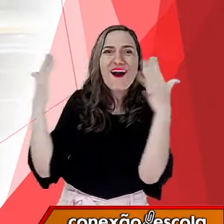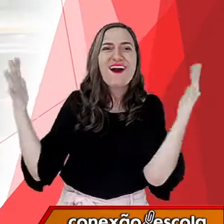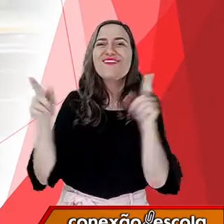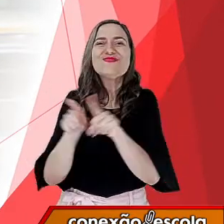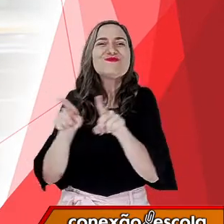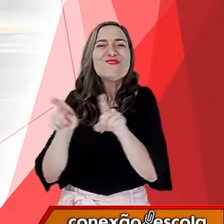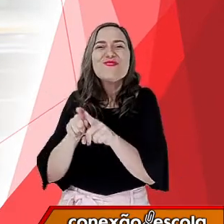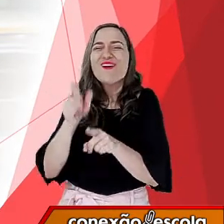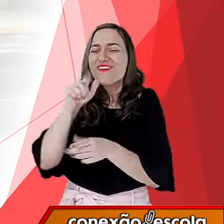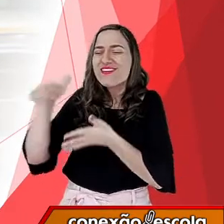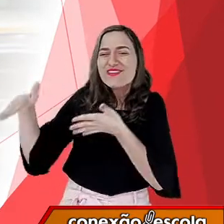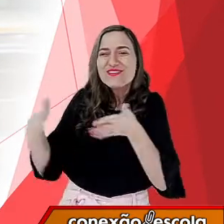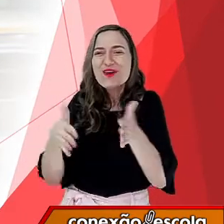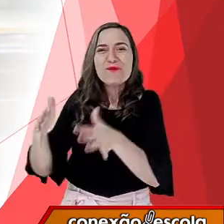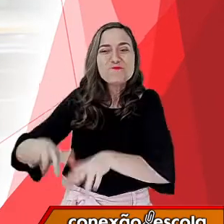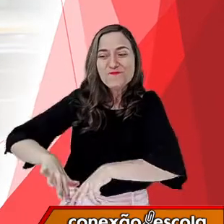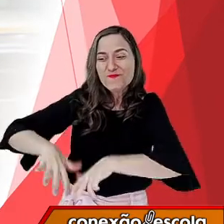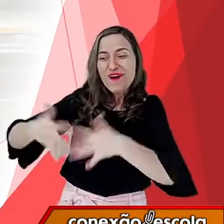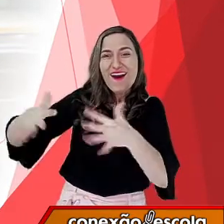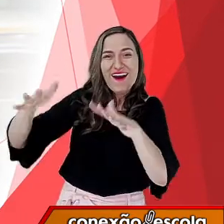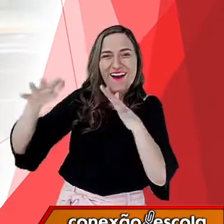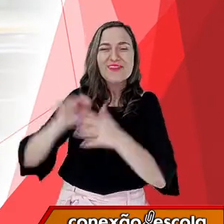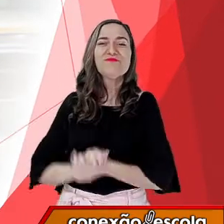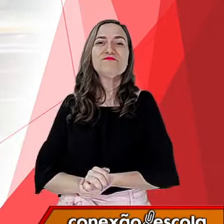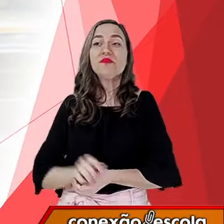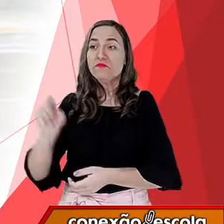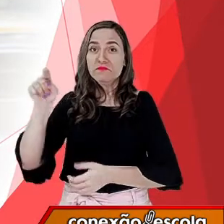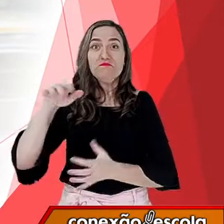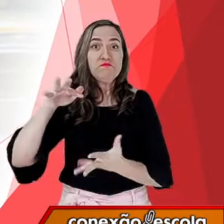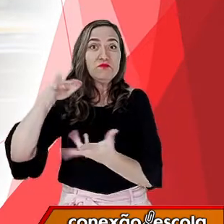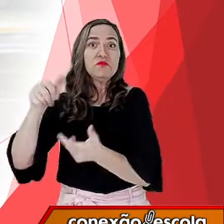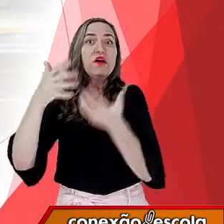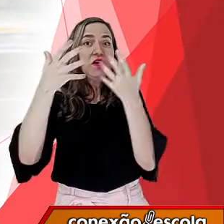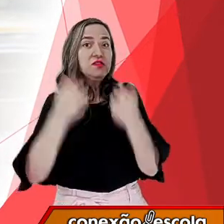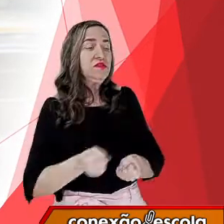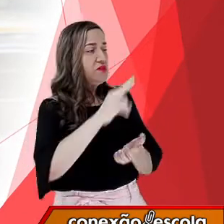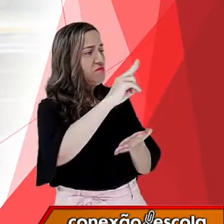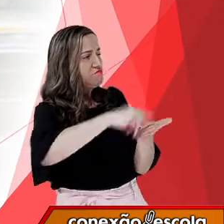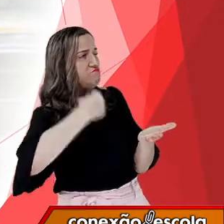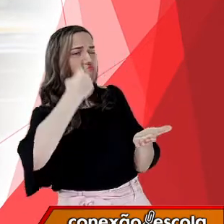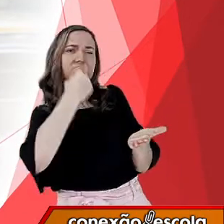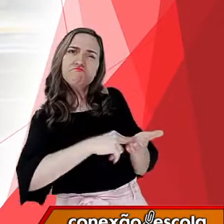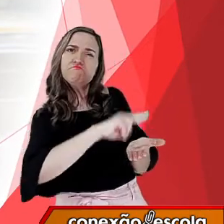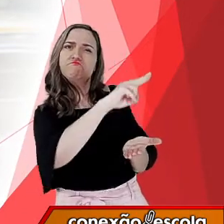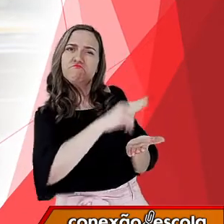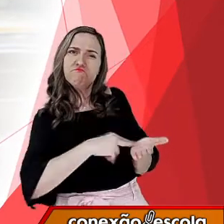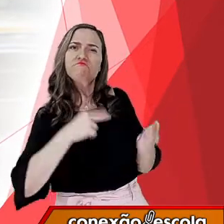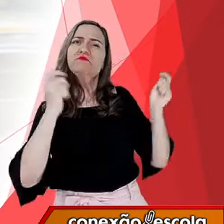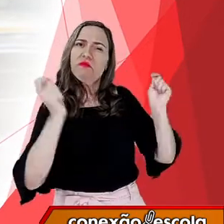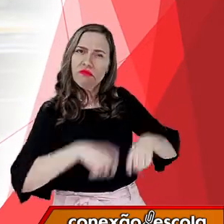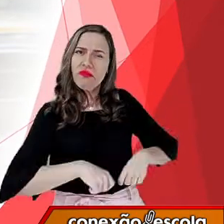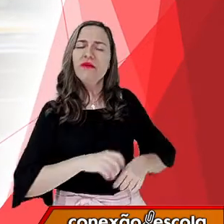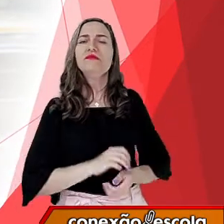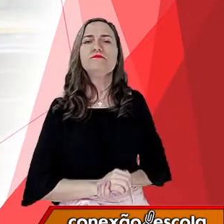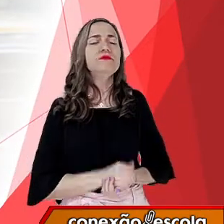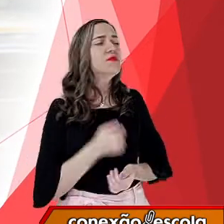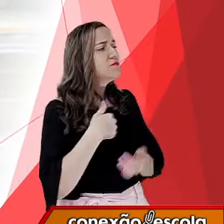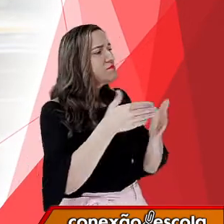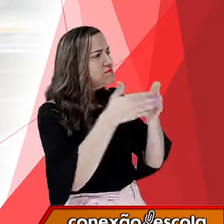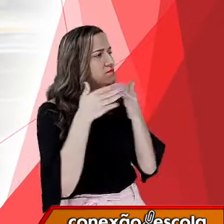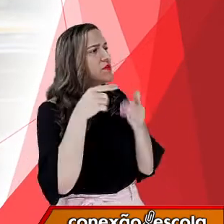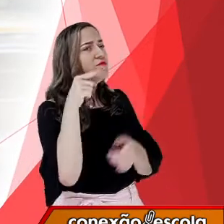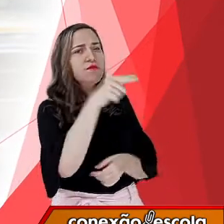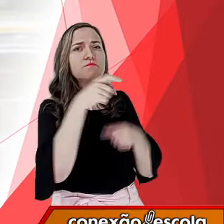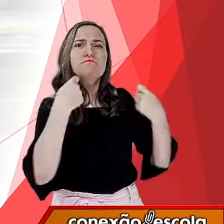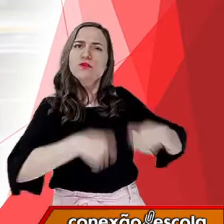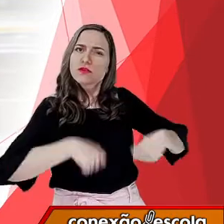O habitante da outra galáxia aceita trocar selos e figurinhas e pede ao menino que encha